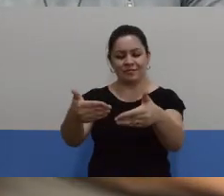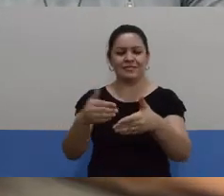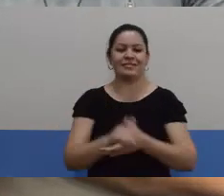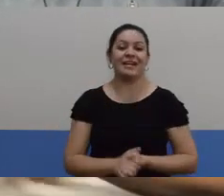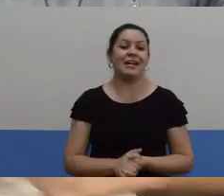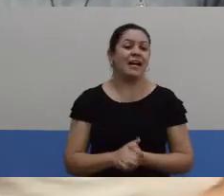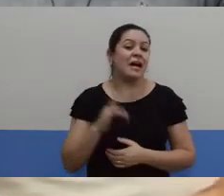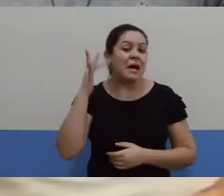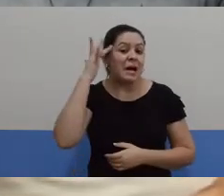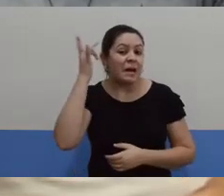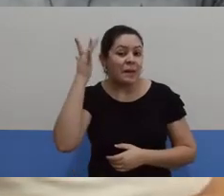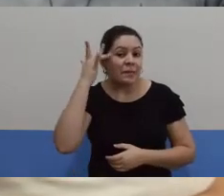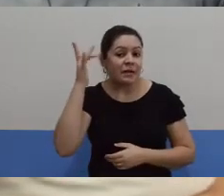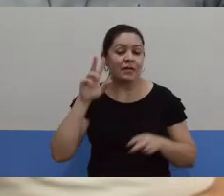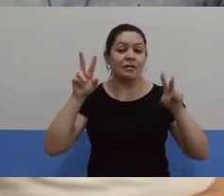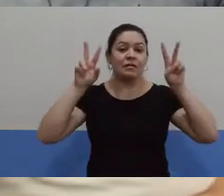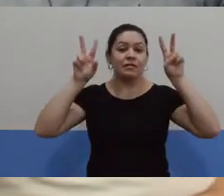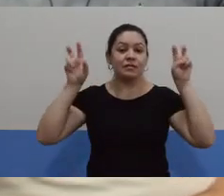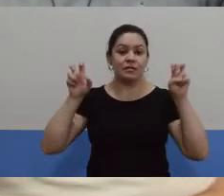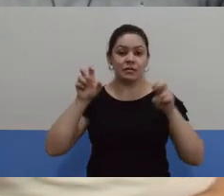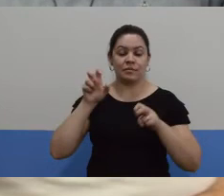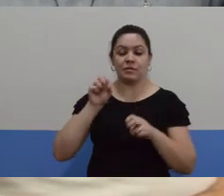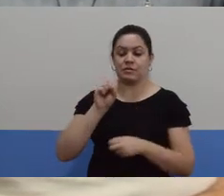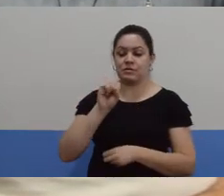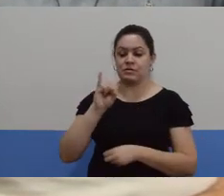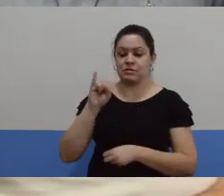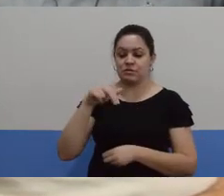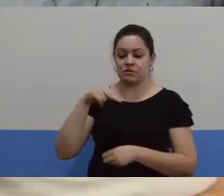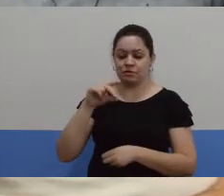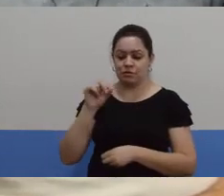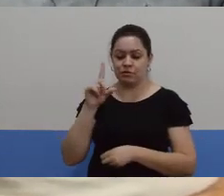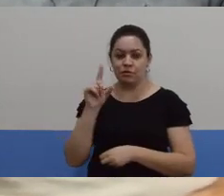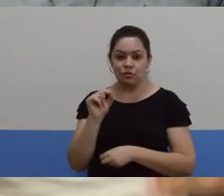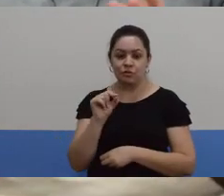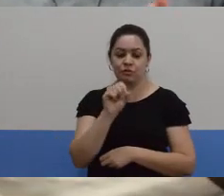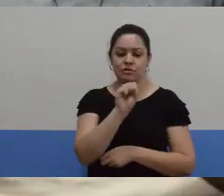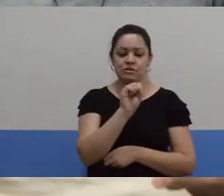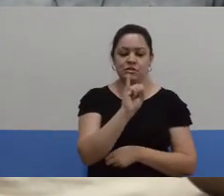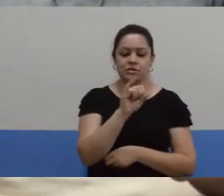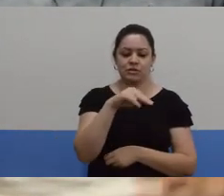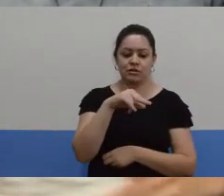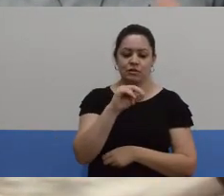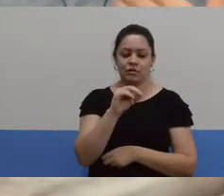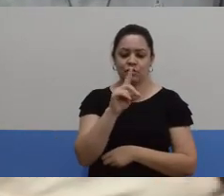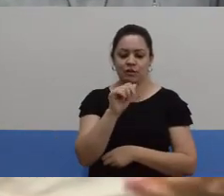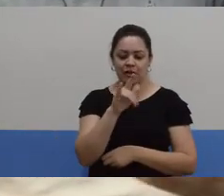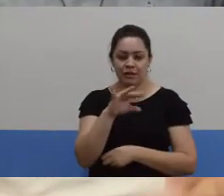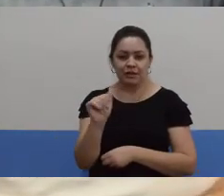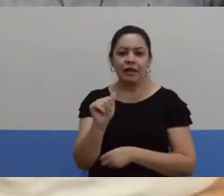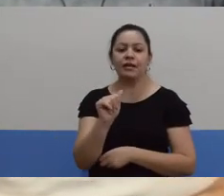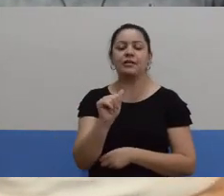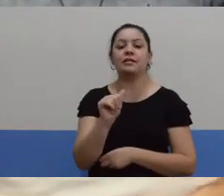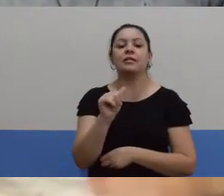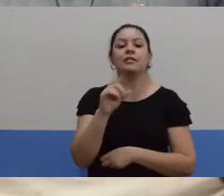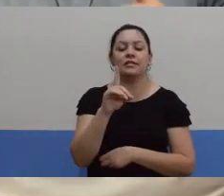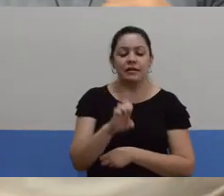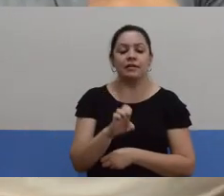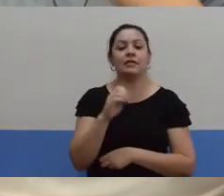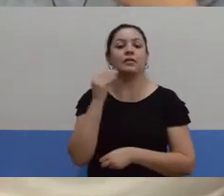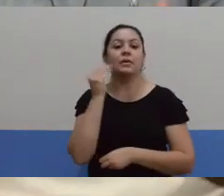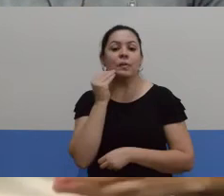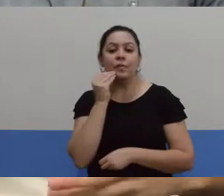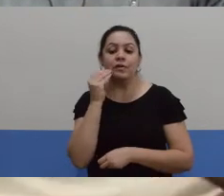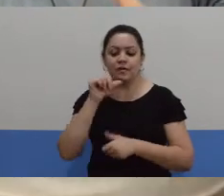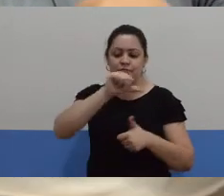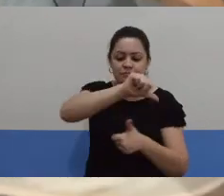e Sinodalidade, uma oportunidade de renovação. Então, se organizem, participem conosco, mande o